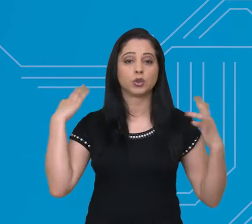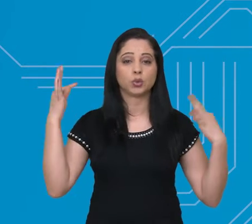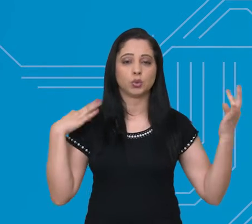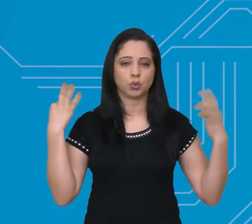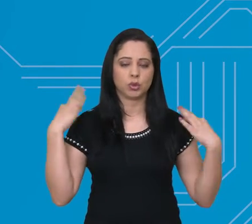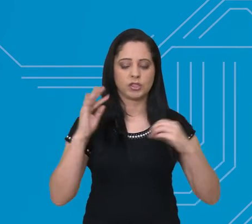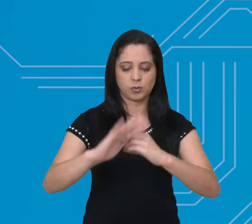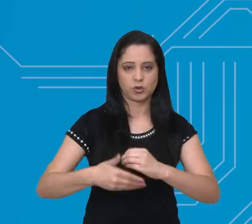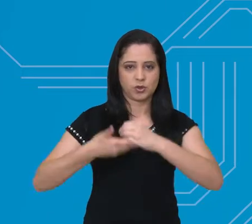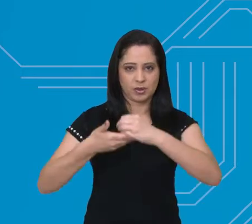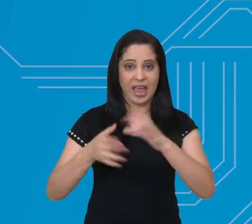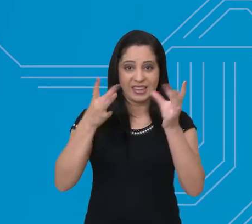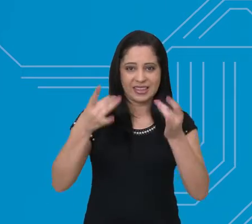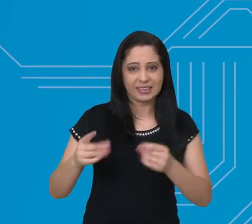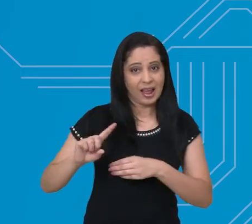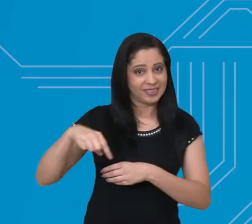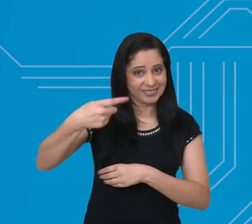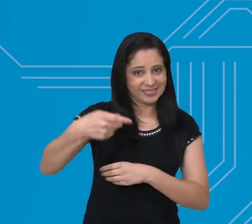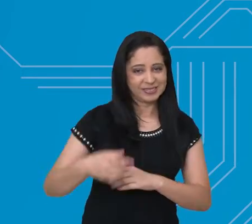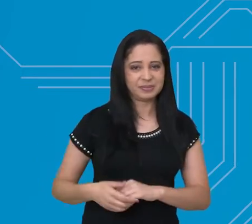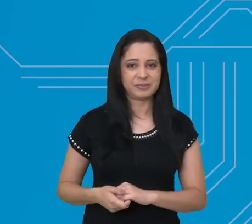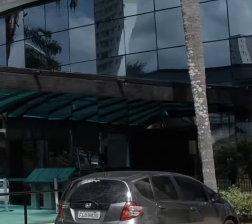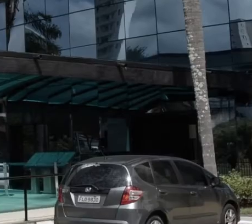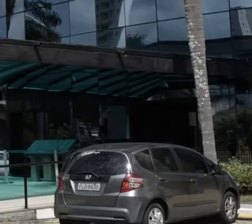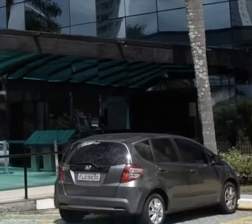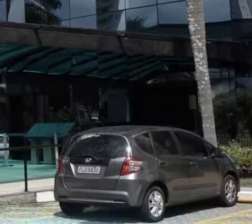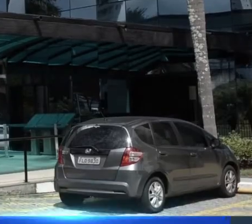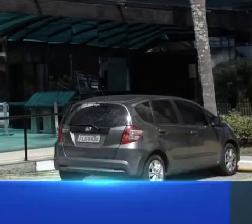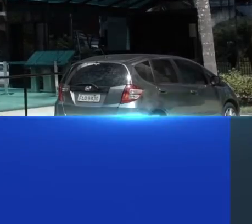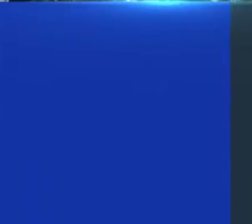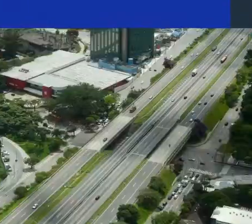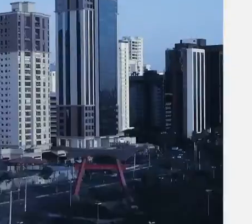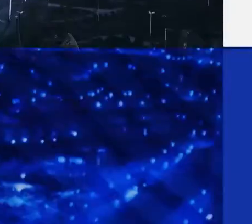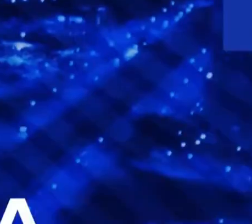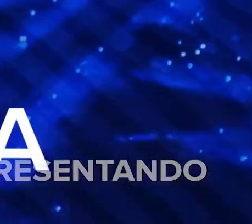dos Campos. Os detalhes depois do intervalo.